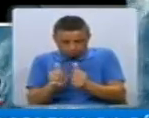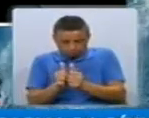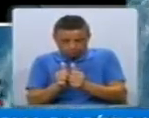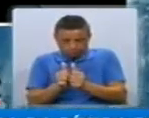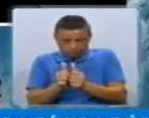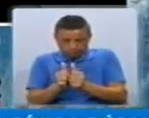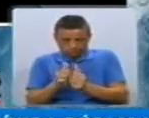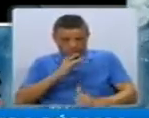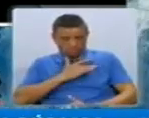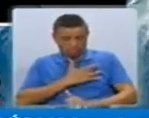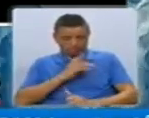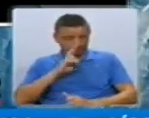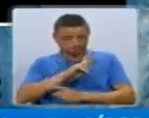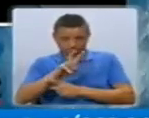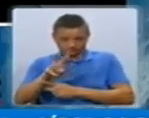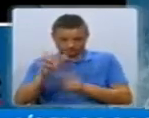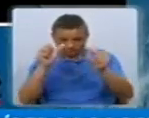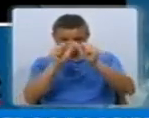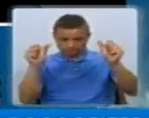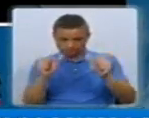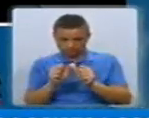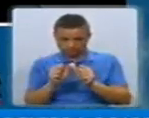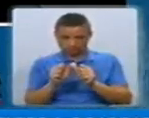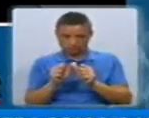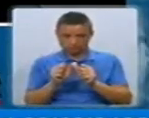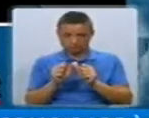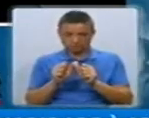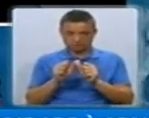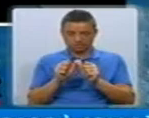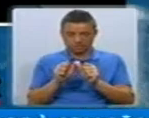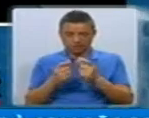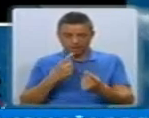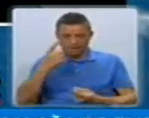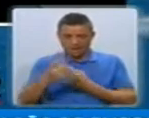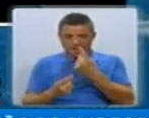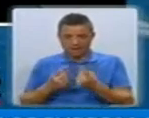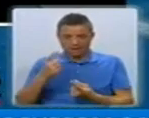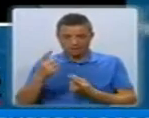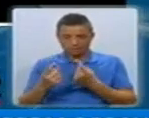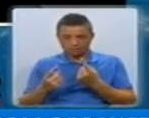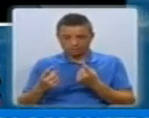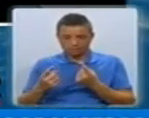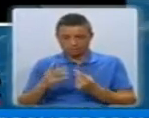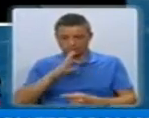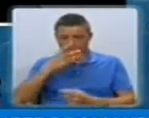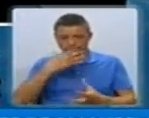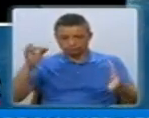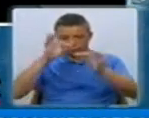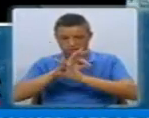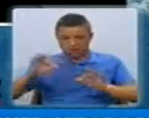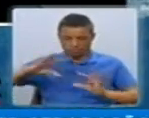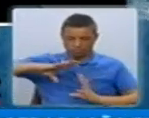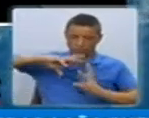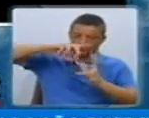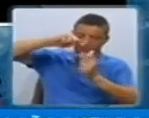os astrónomos adoram este tipo de sistemas por uma razão muito simples. É que os pulsares são alguns dos elementos mais exóticos e extraordinários do universo. É, no